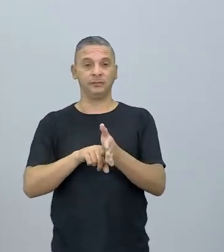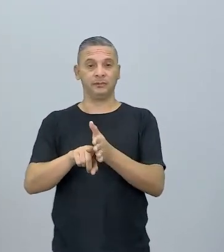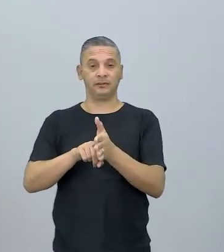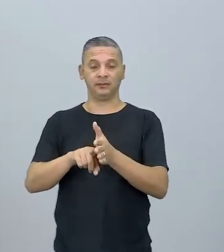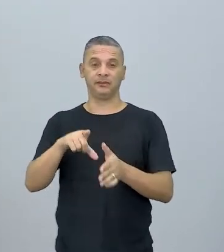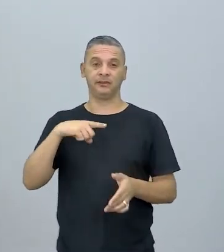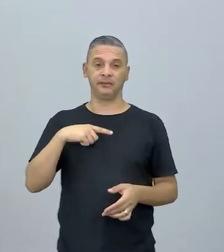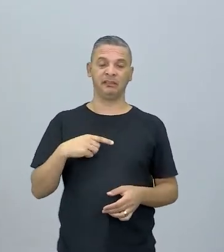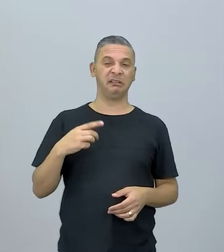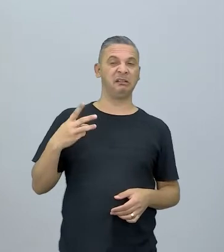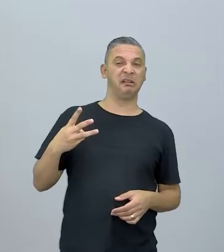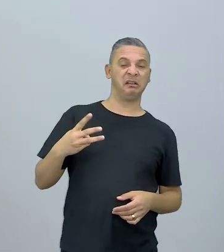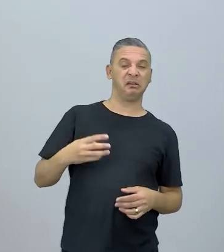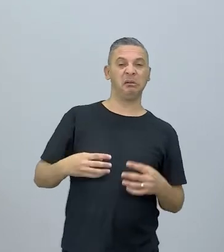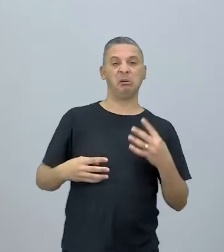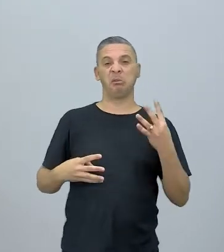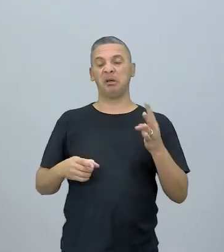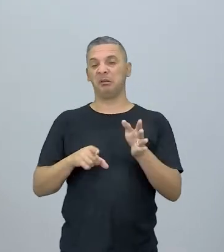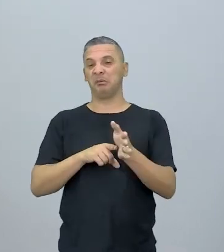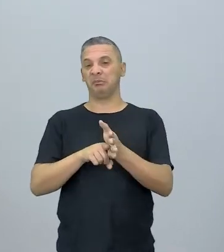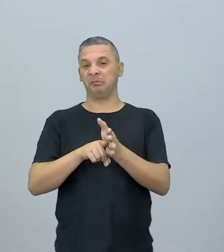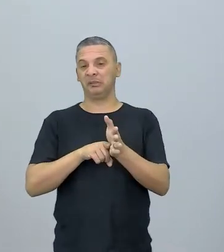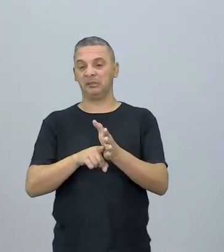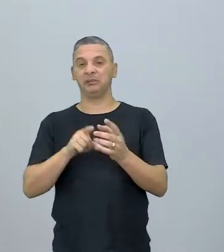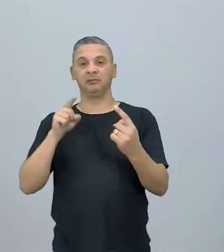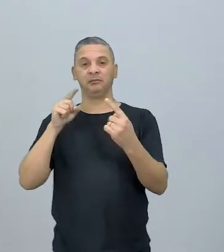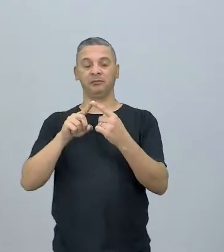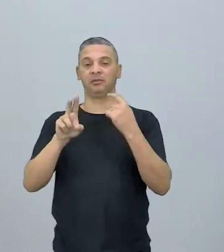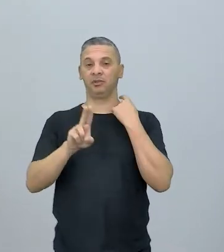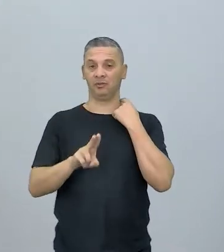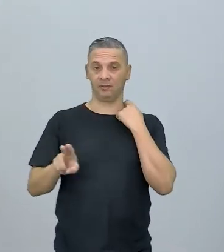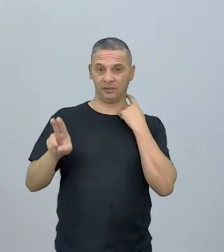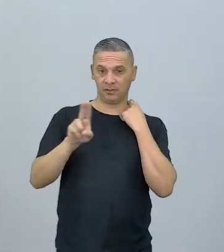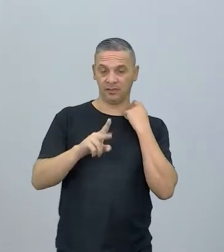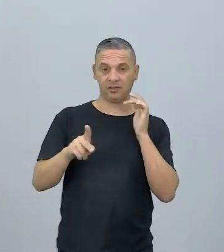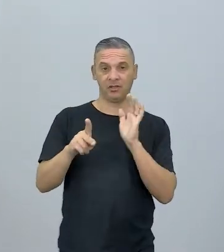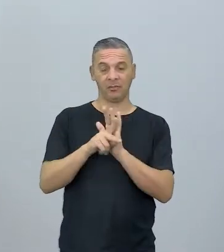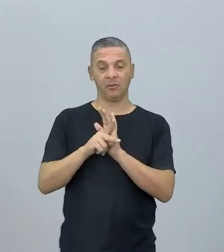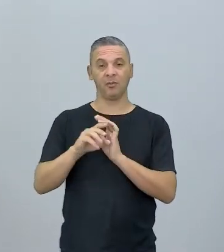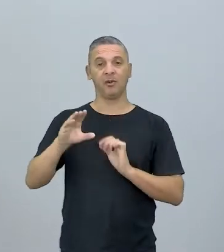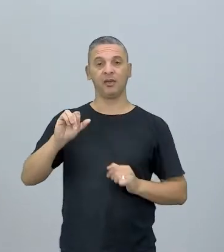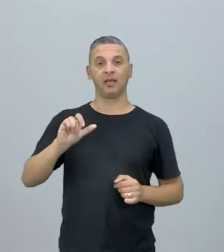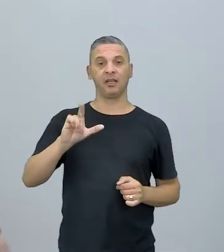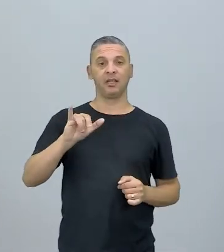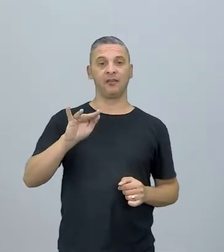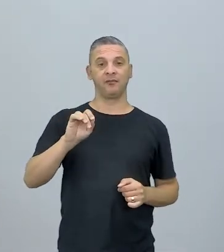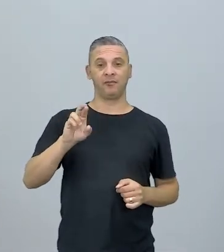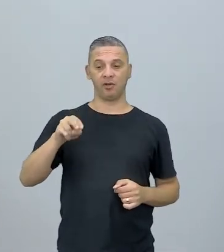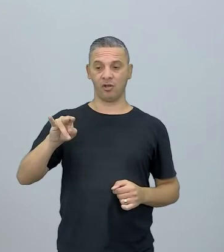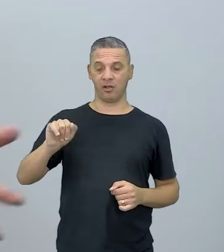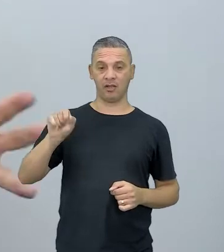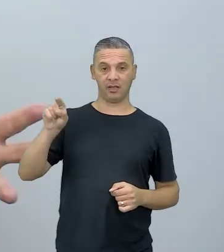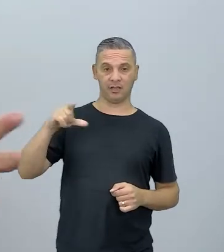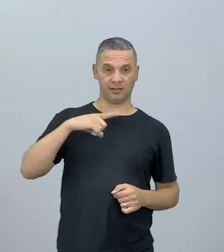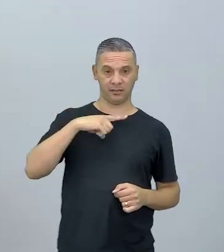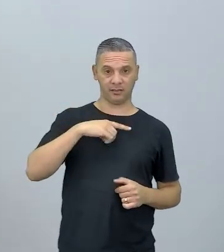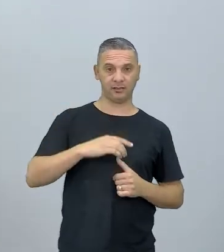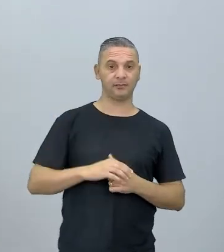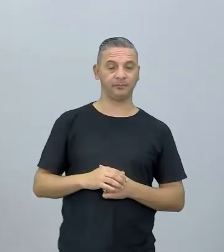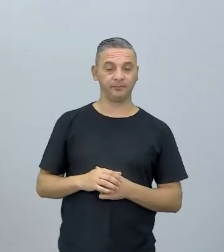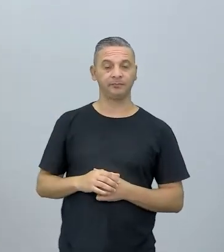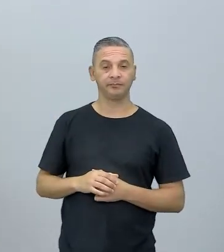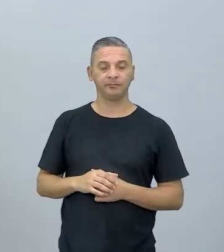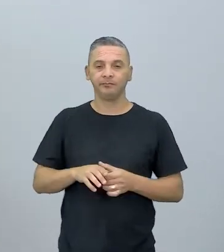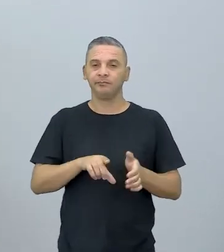uns 3, 4 pesquisadores da Universidade da Califórnia, se eu não me engano. Então eles